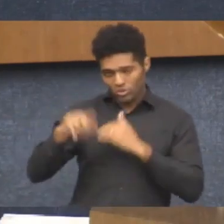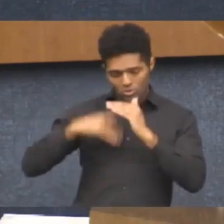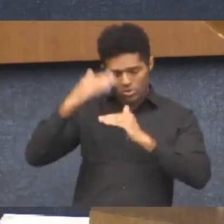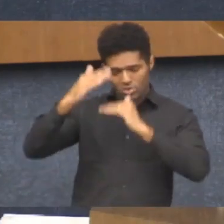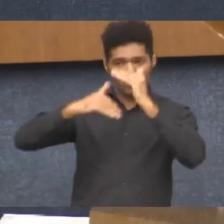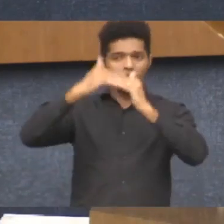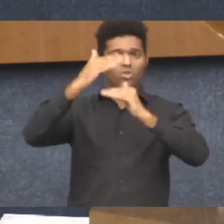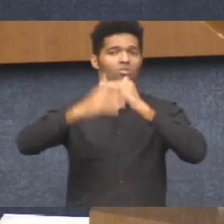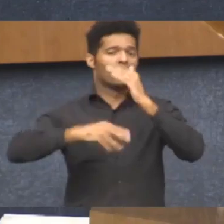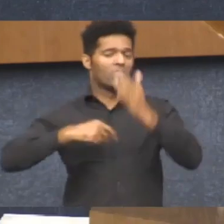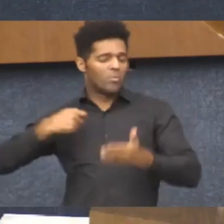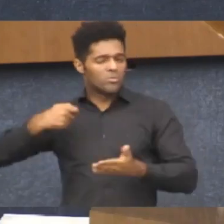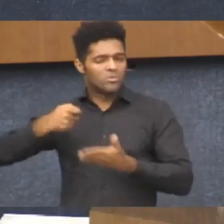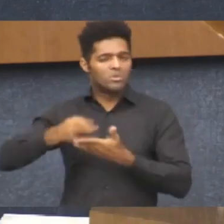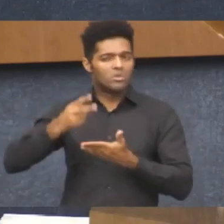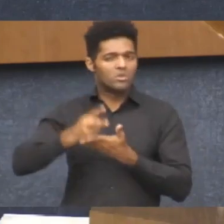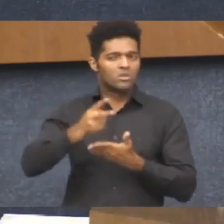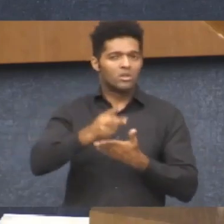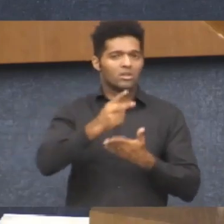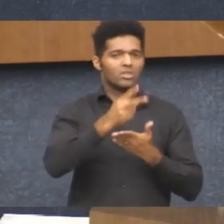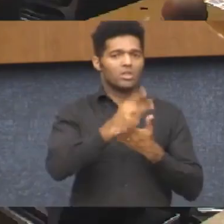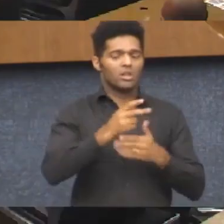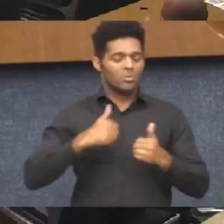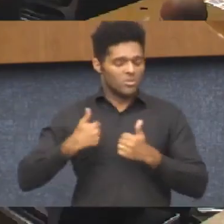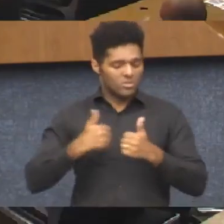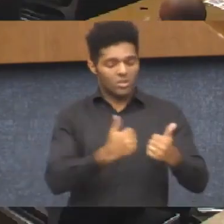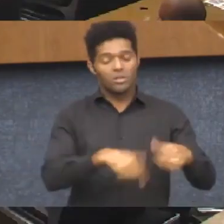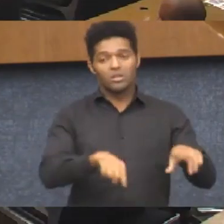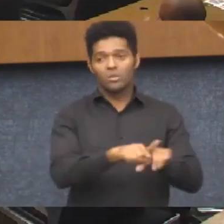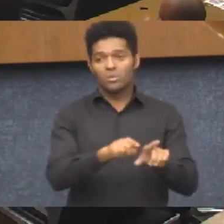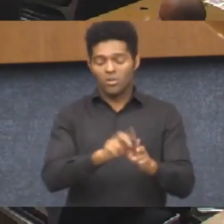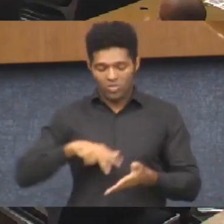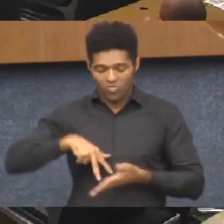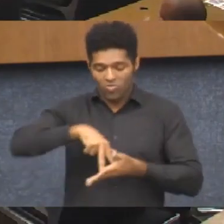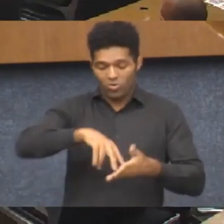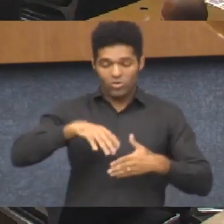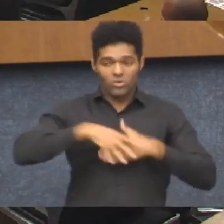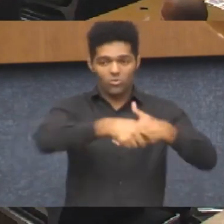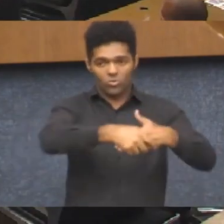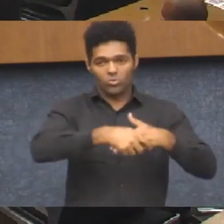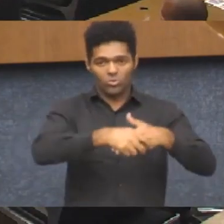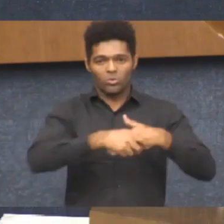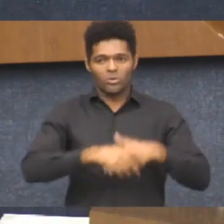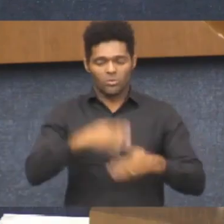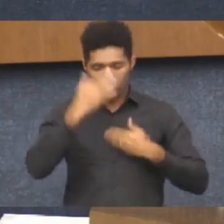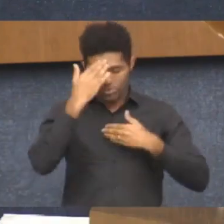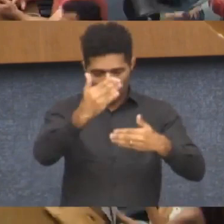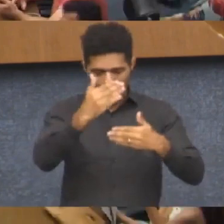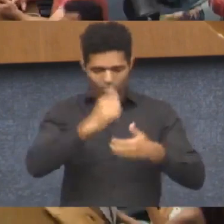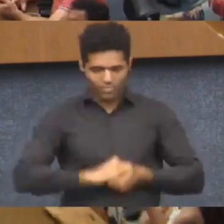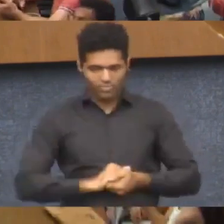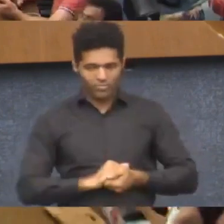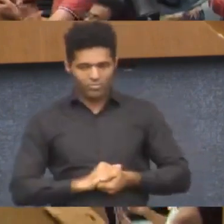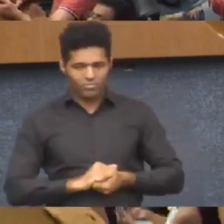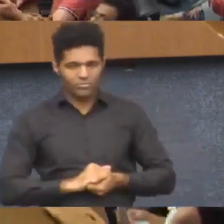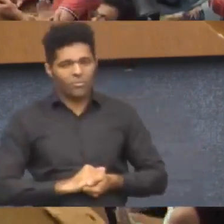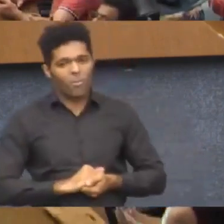prosseguir caminhando cada vez mais fortes e sempre de mãos dadas. Então, muito obrigada, viu?